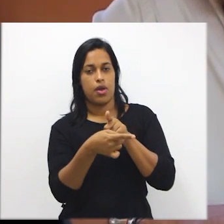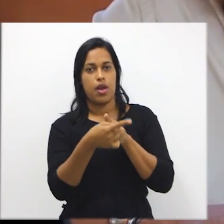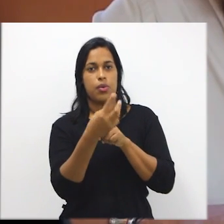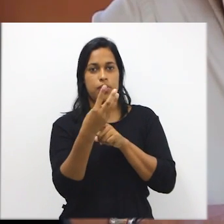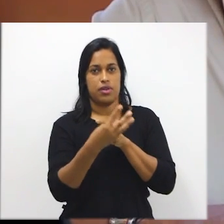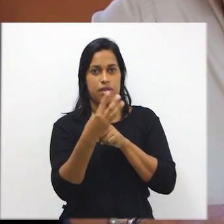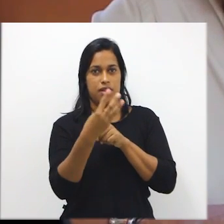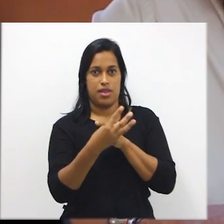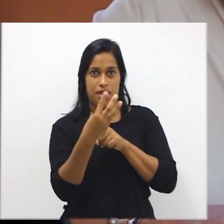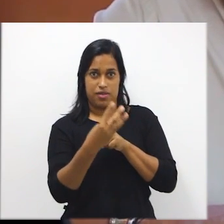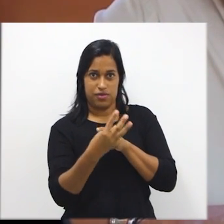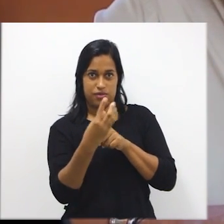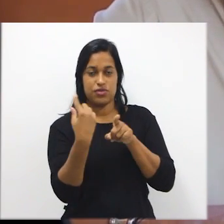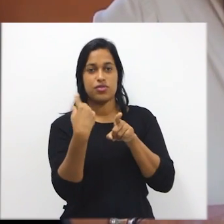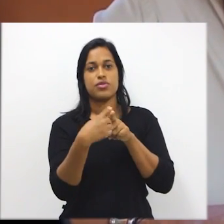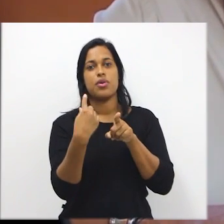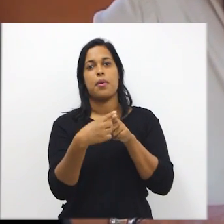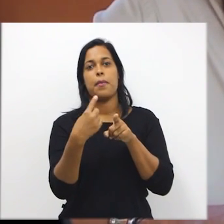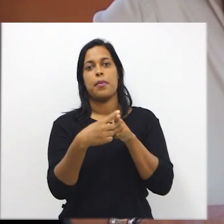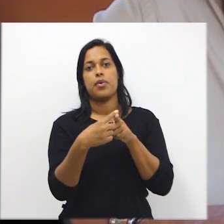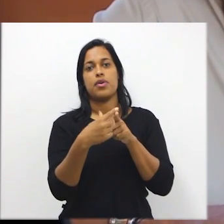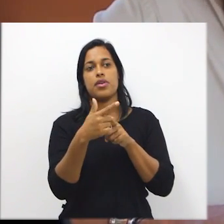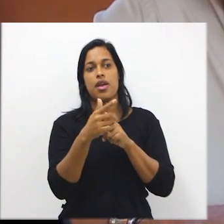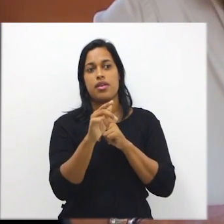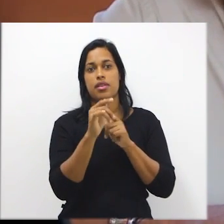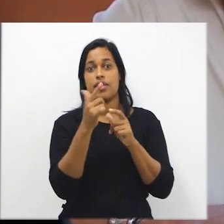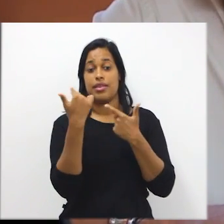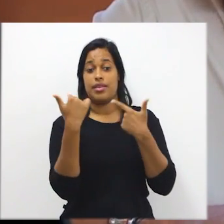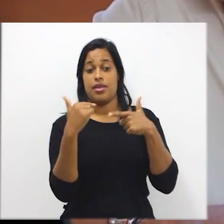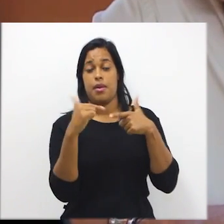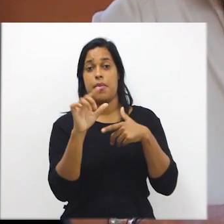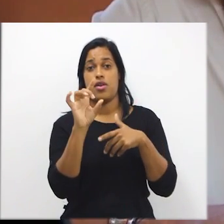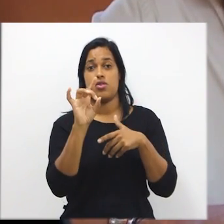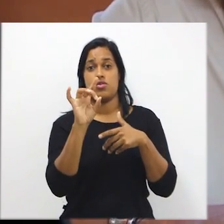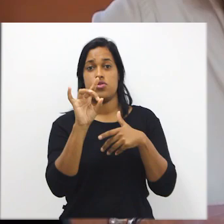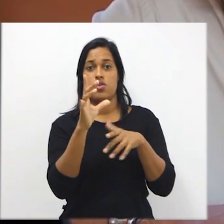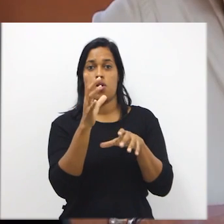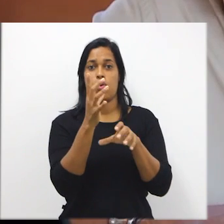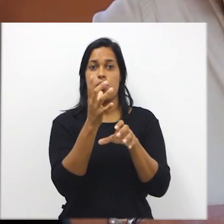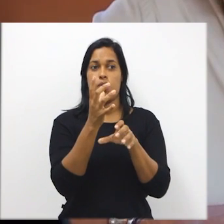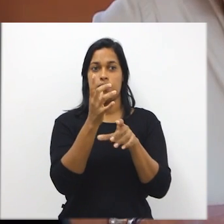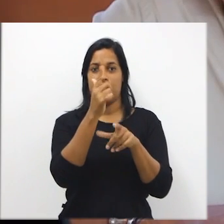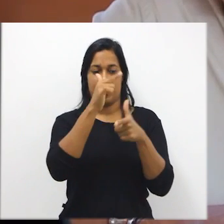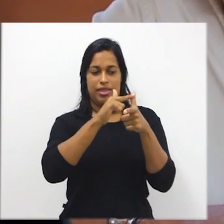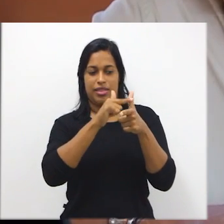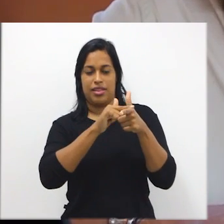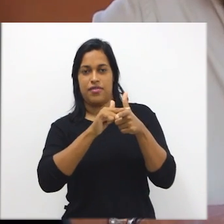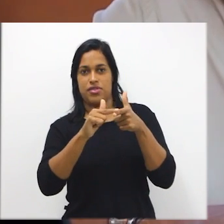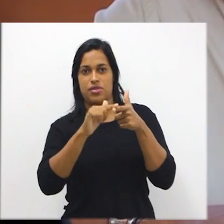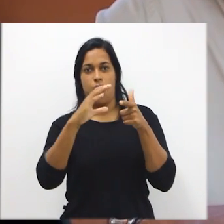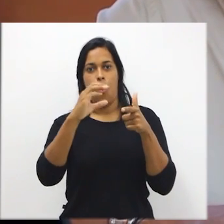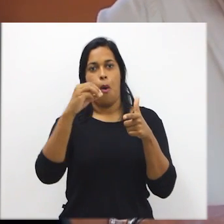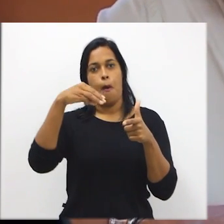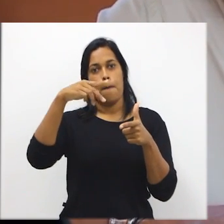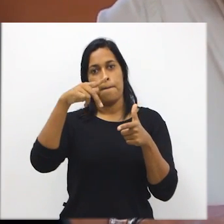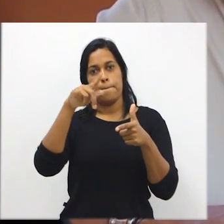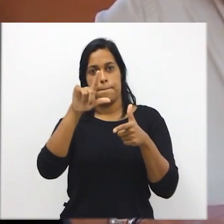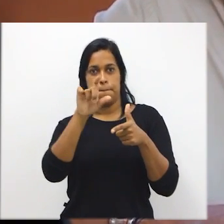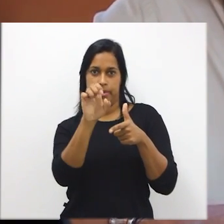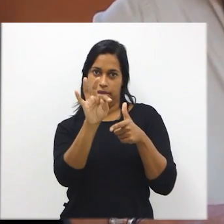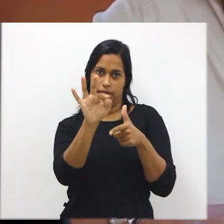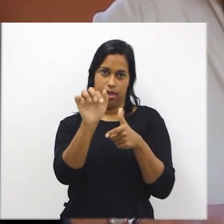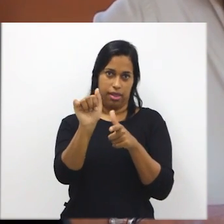3, porque o div e o mod trabalham apenas com divisão inteira. Então, eu tenho